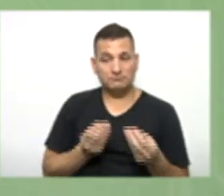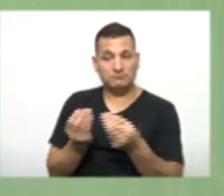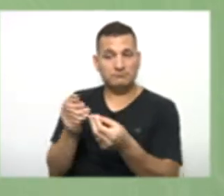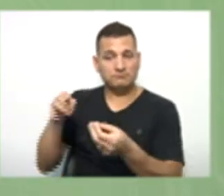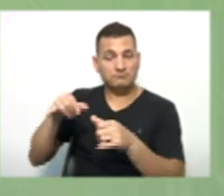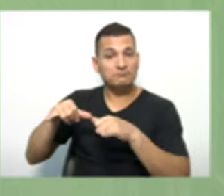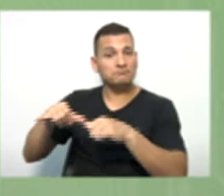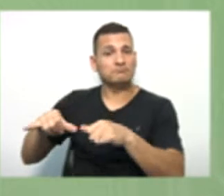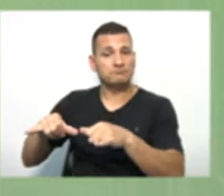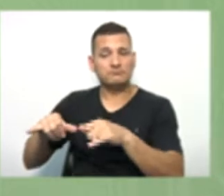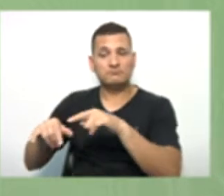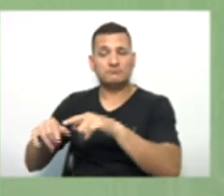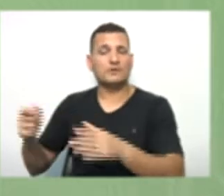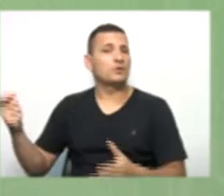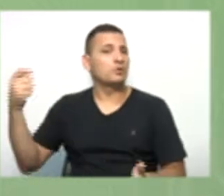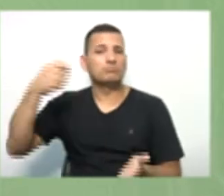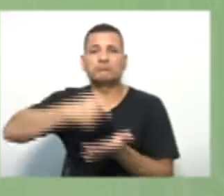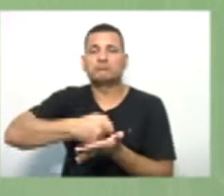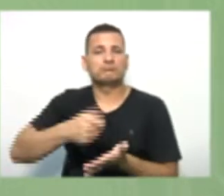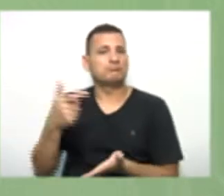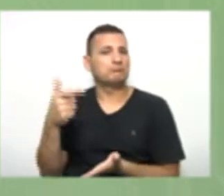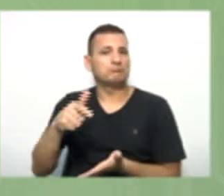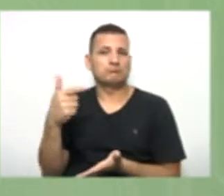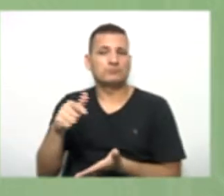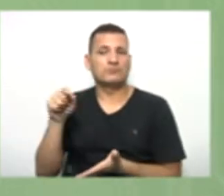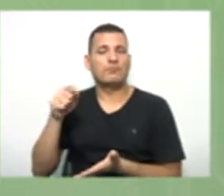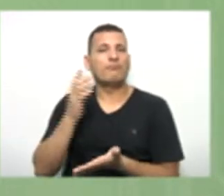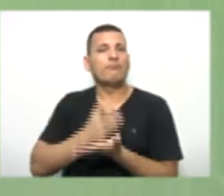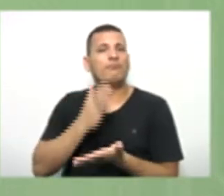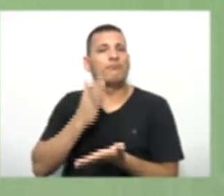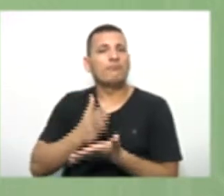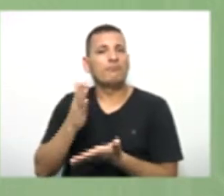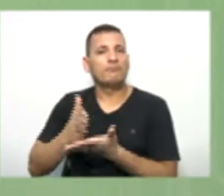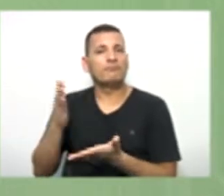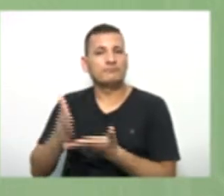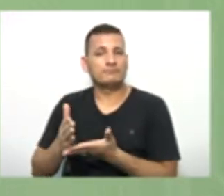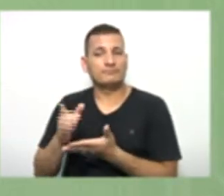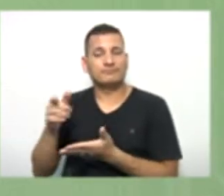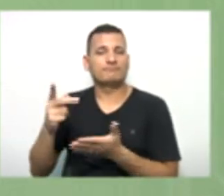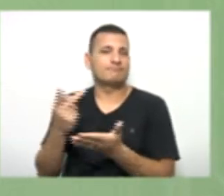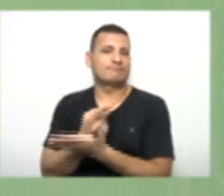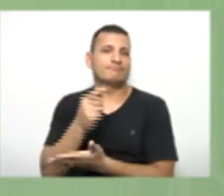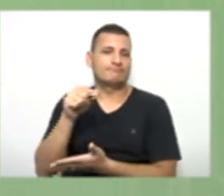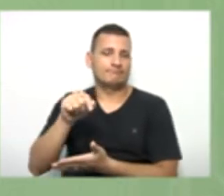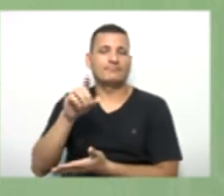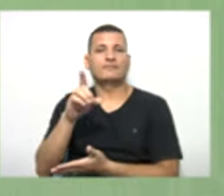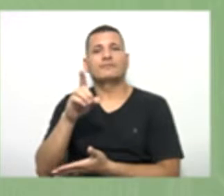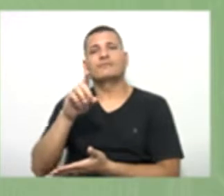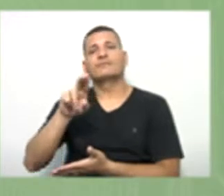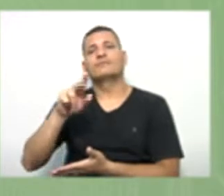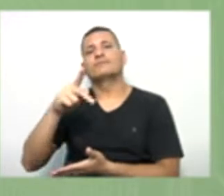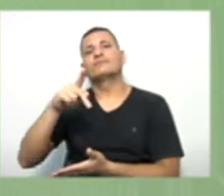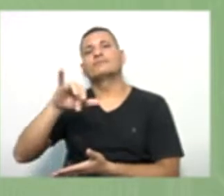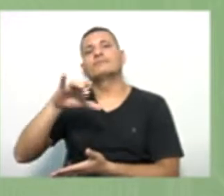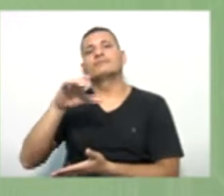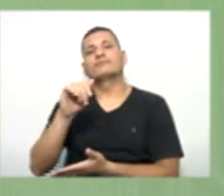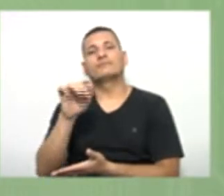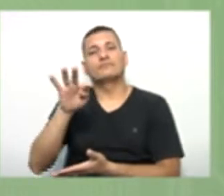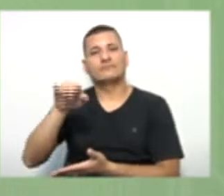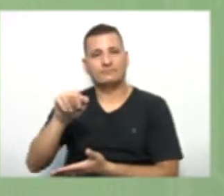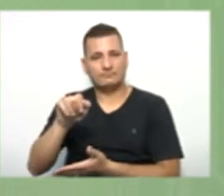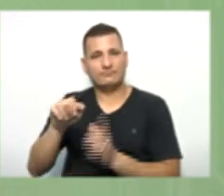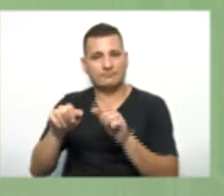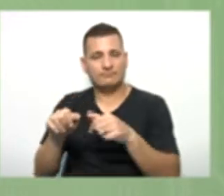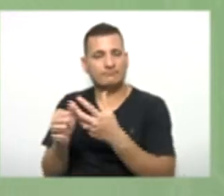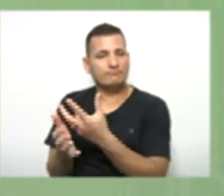que aconteceu? Ele não pagou à vista, pagou a prazo. Então, gerou uma duplicata a receber. Nós temos